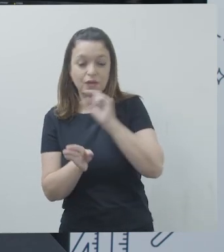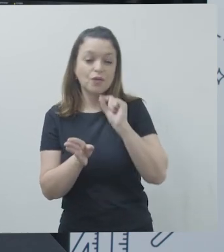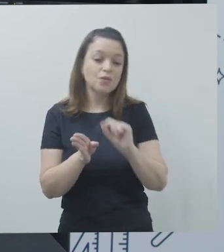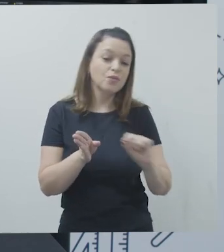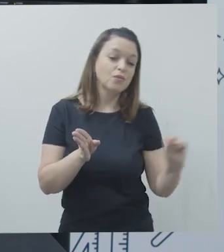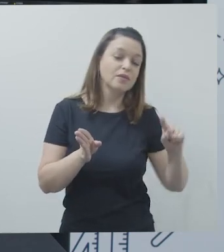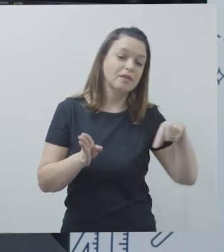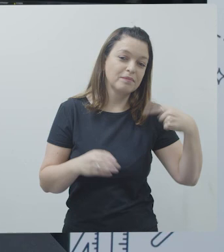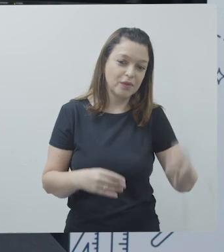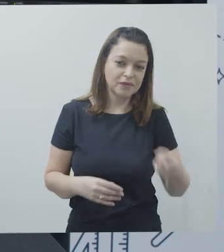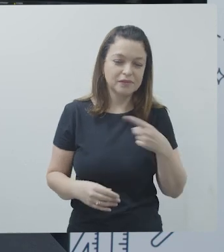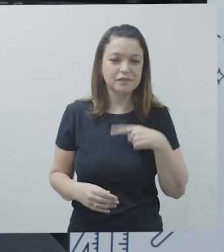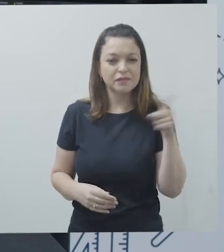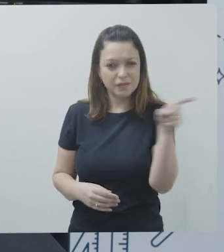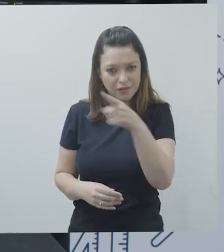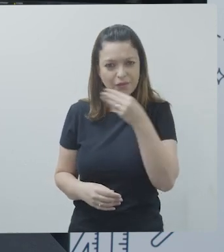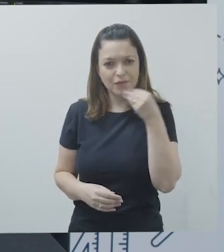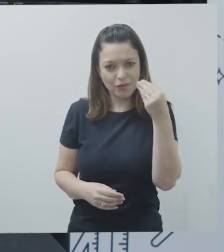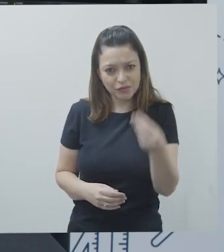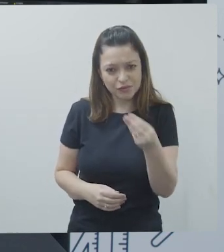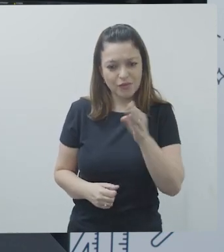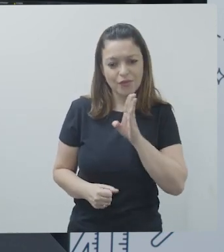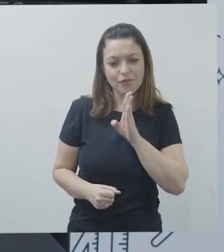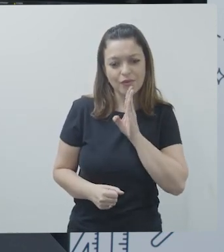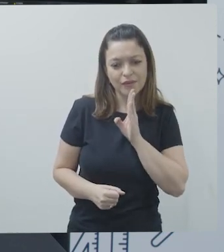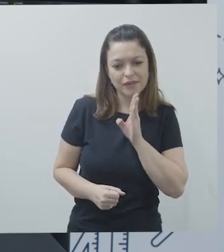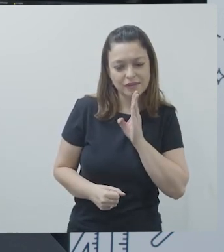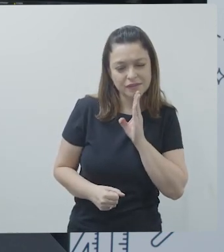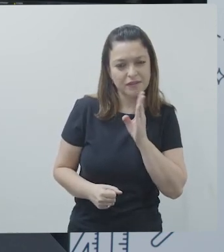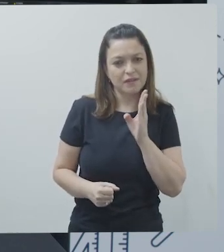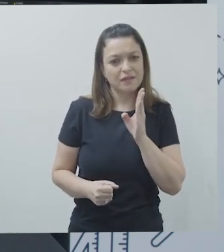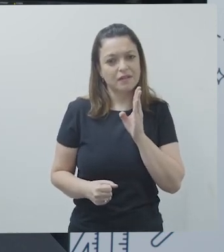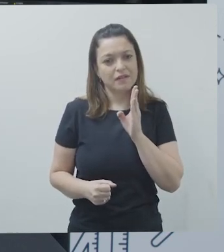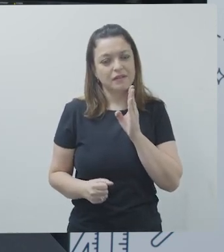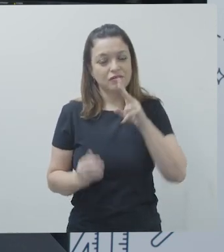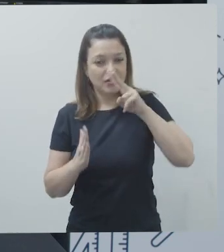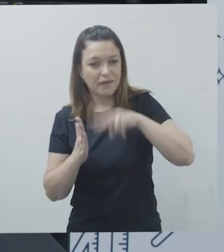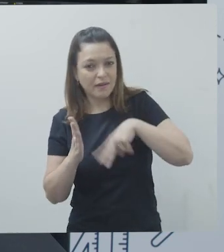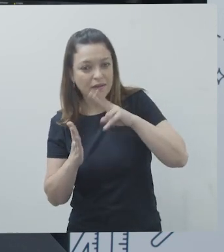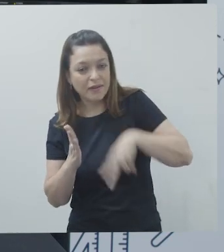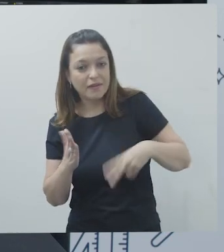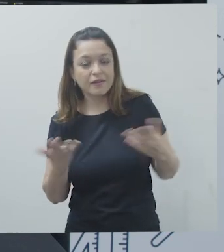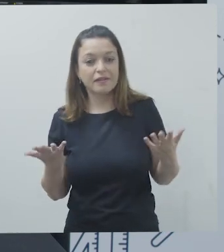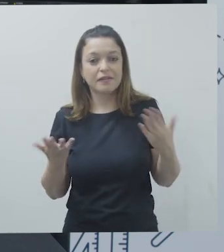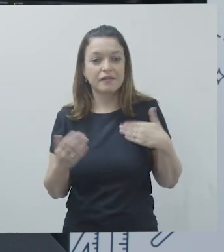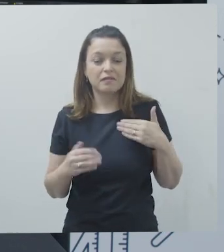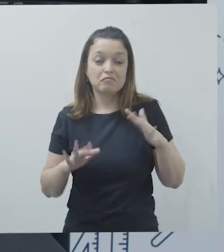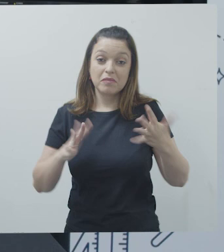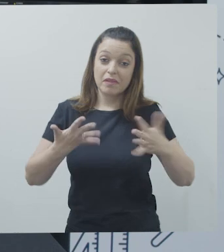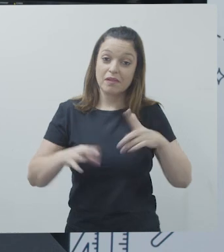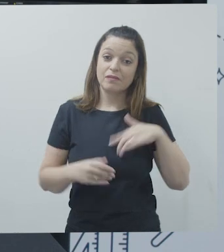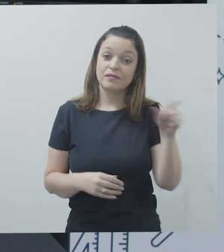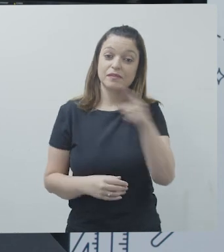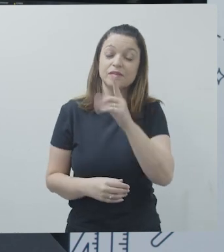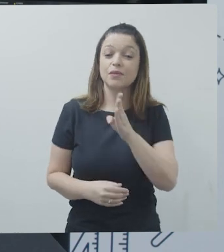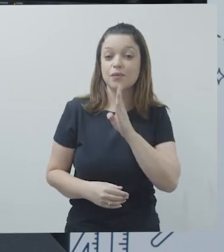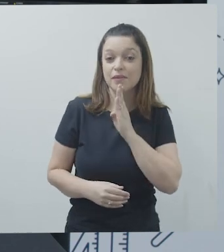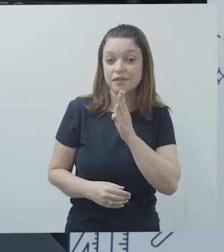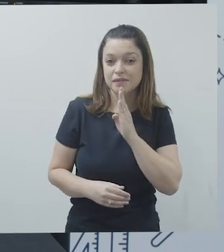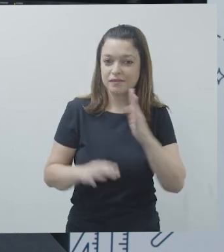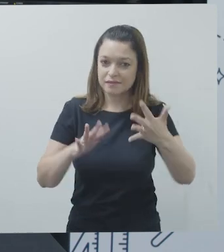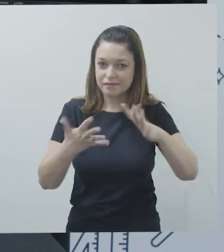depois. Gostaram de conhecer ou gostaram de ler já? Talvez você conhecia já mais ou menos essa história, ou